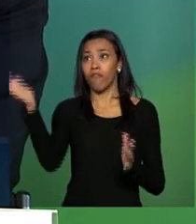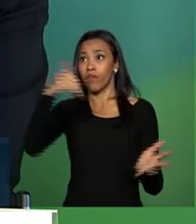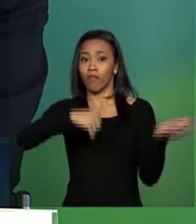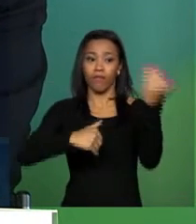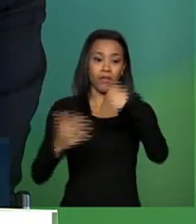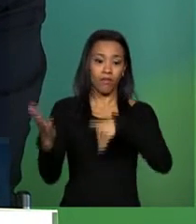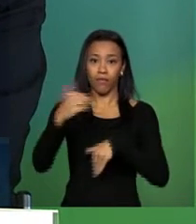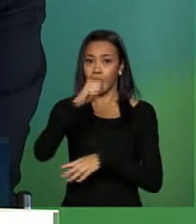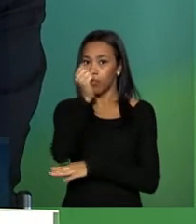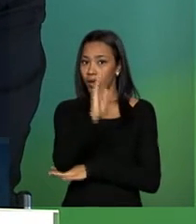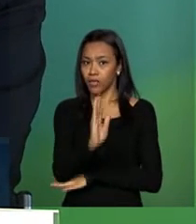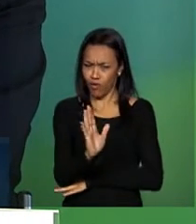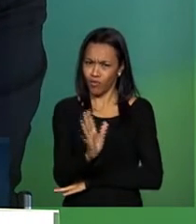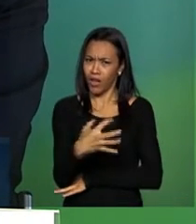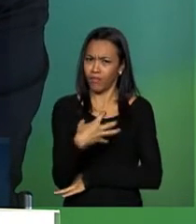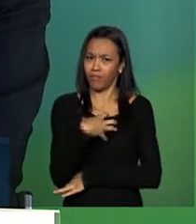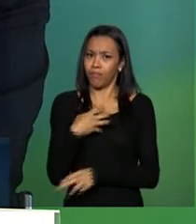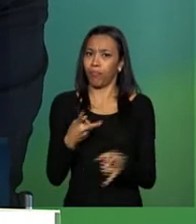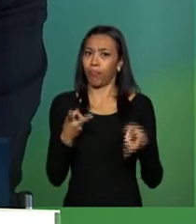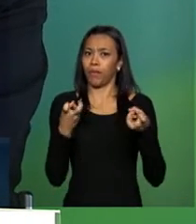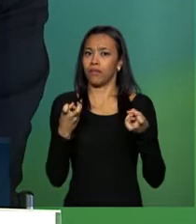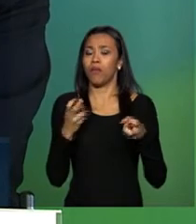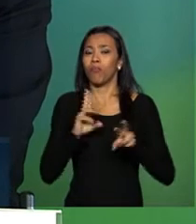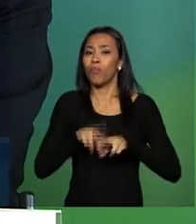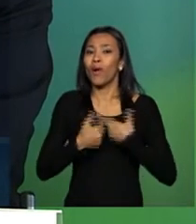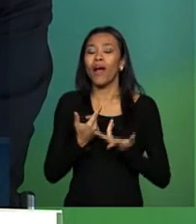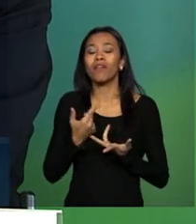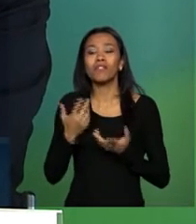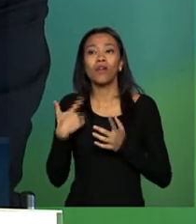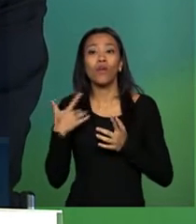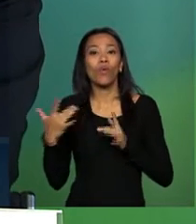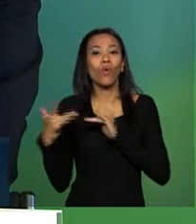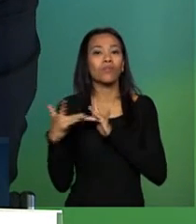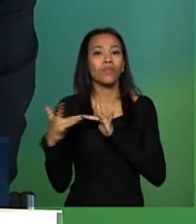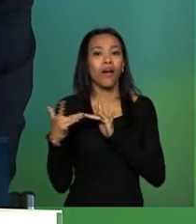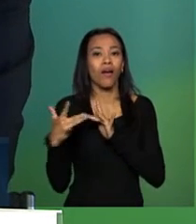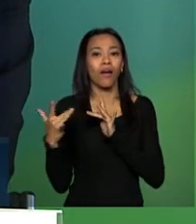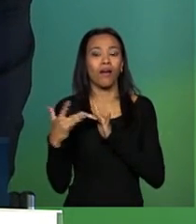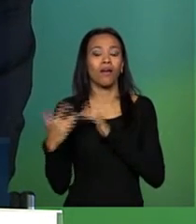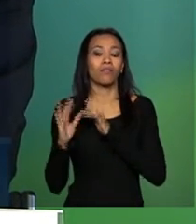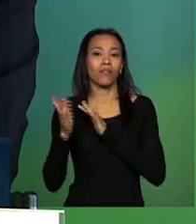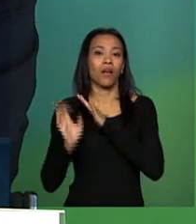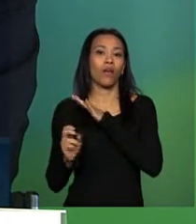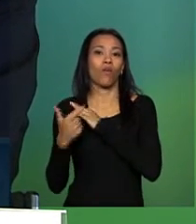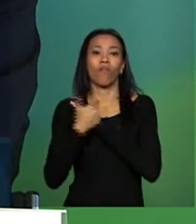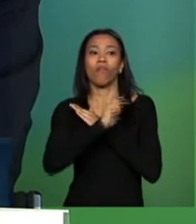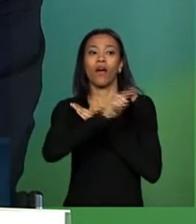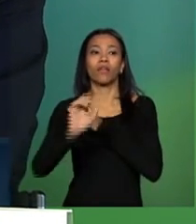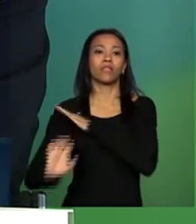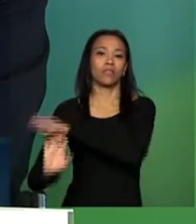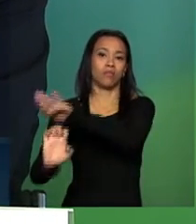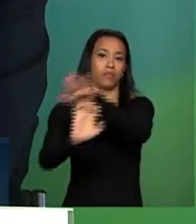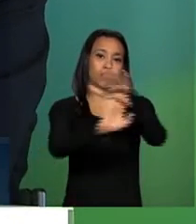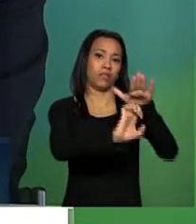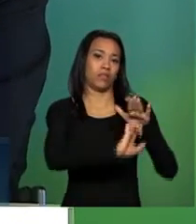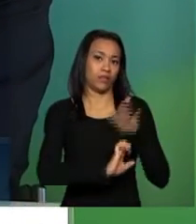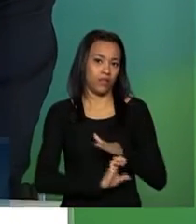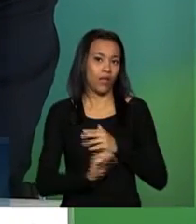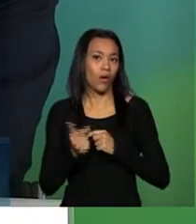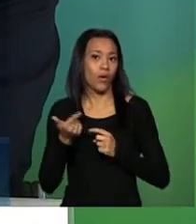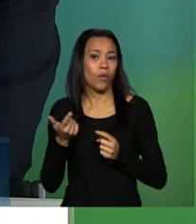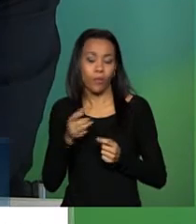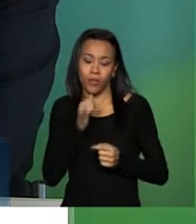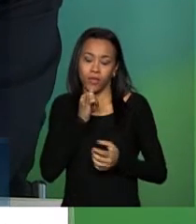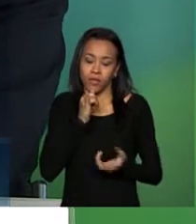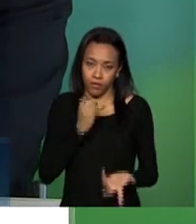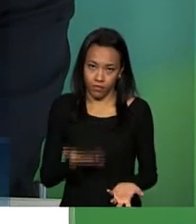sinto isso por uma série de contatos que temos feito com as empresas. Então,